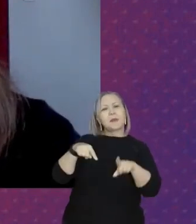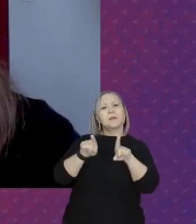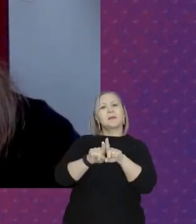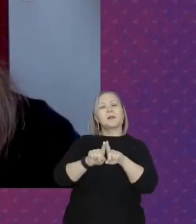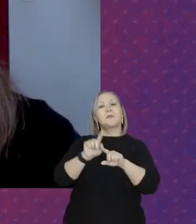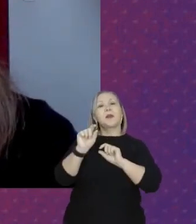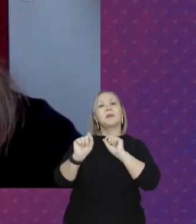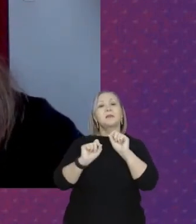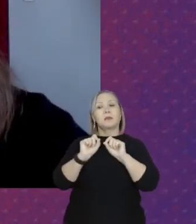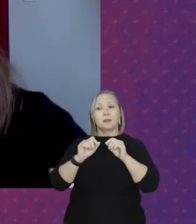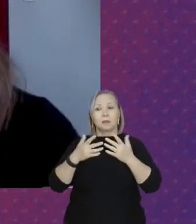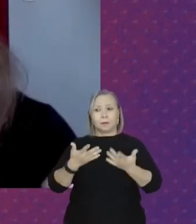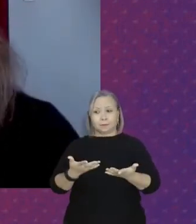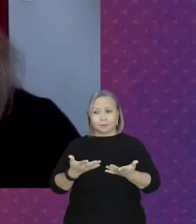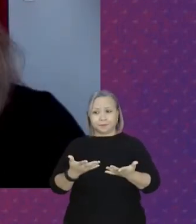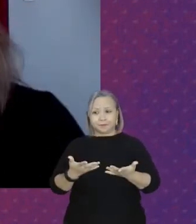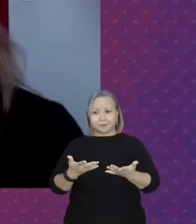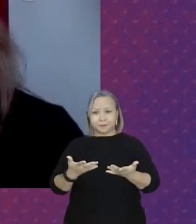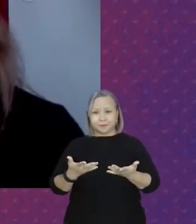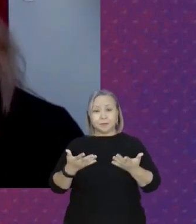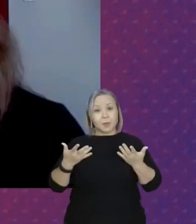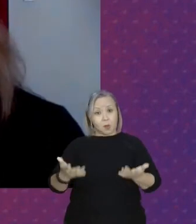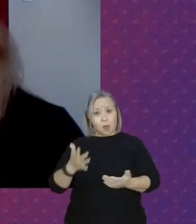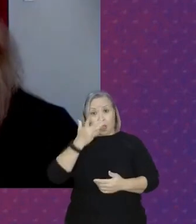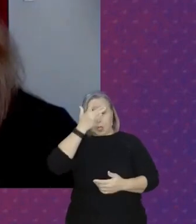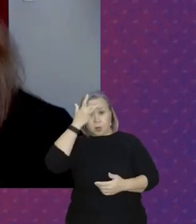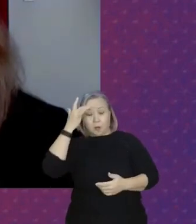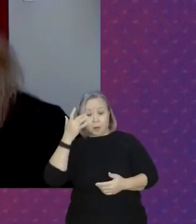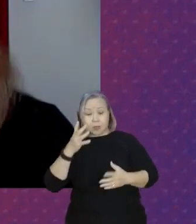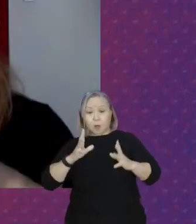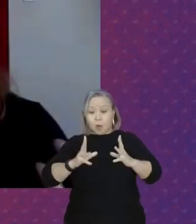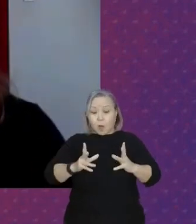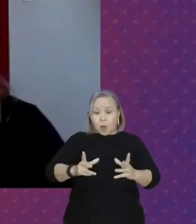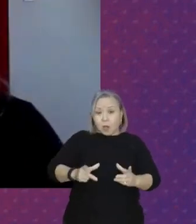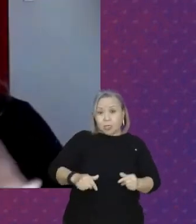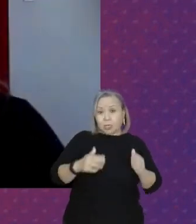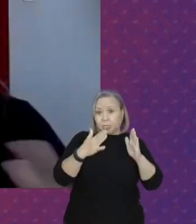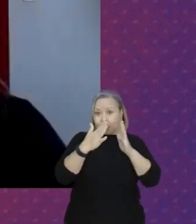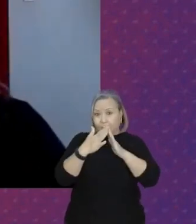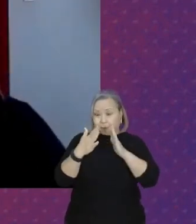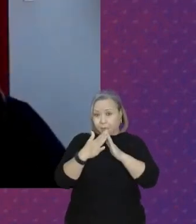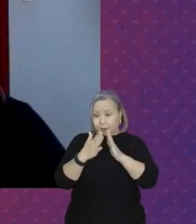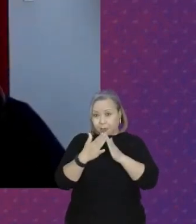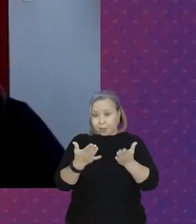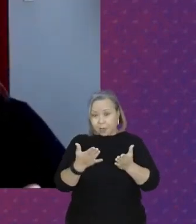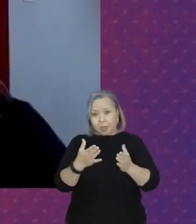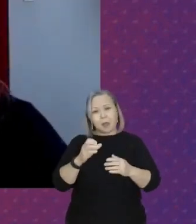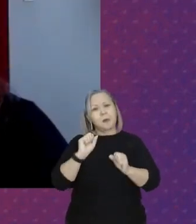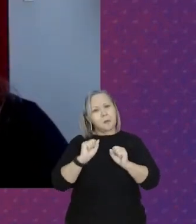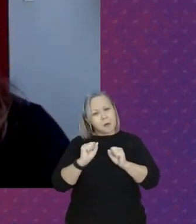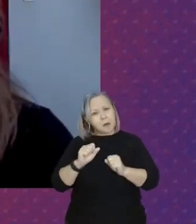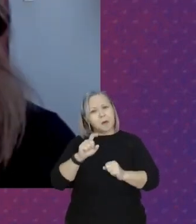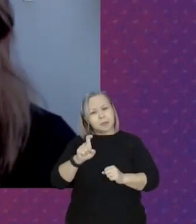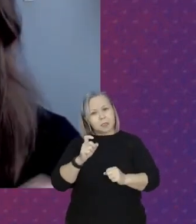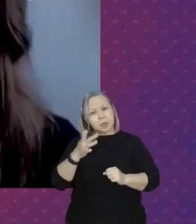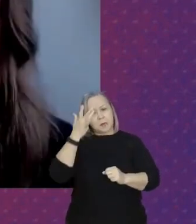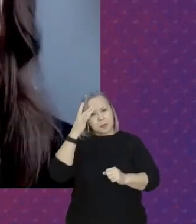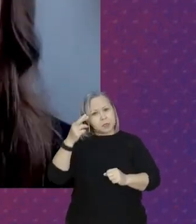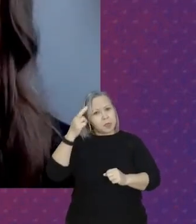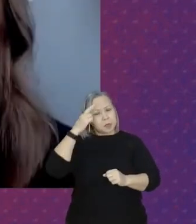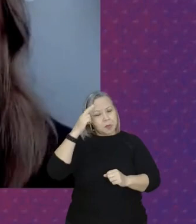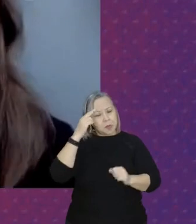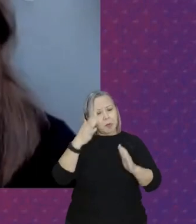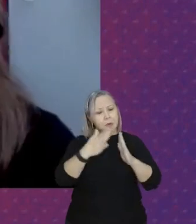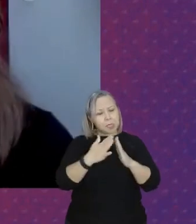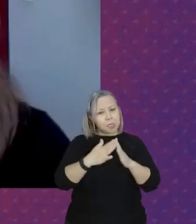que quando uma pessoa limpa a casa, e aí pode ser a pessoa que mora na casa, ou como